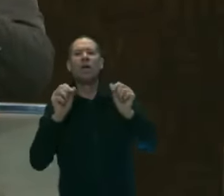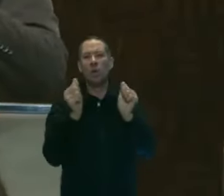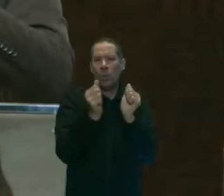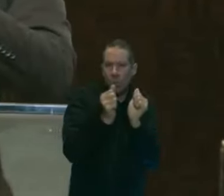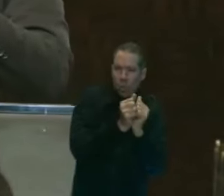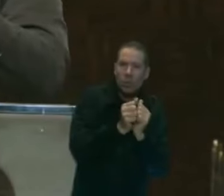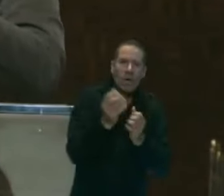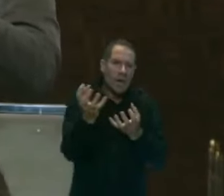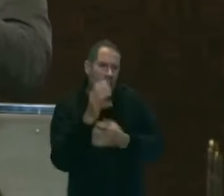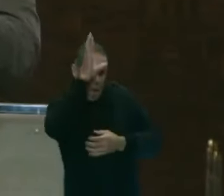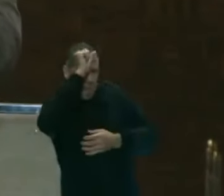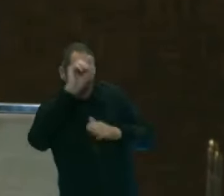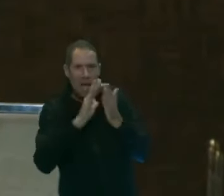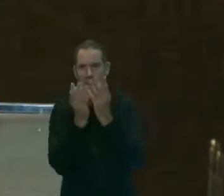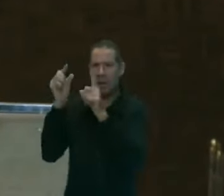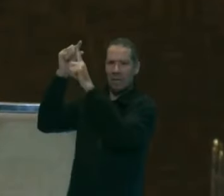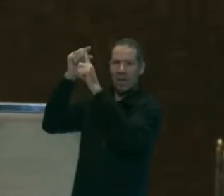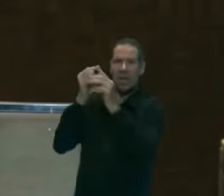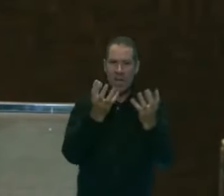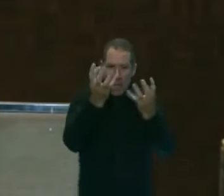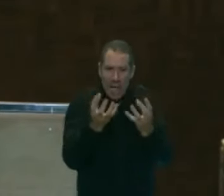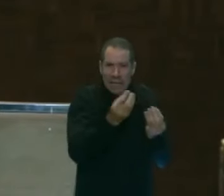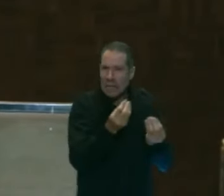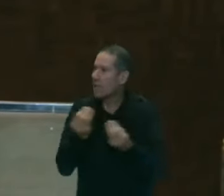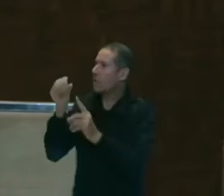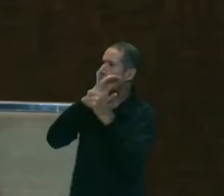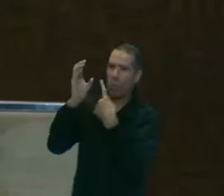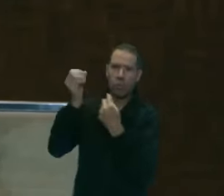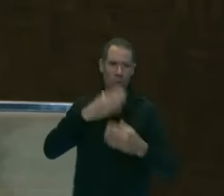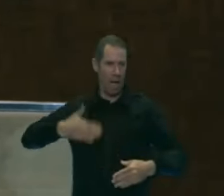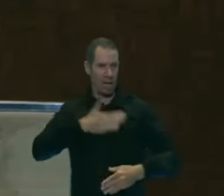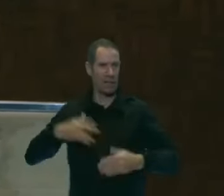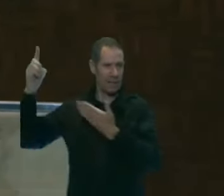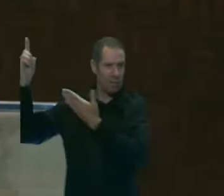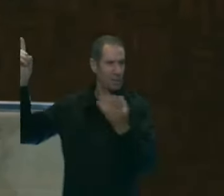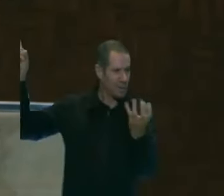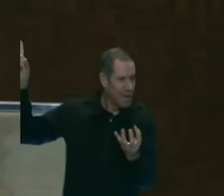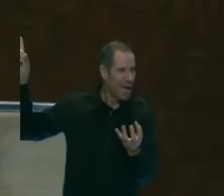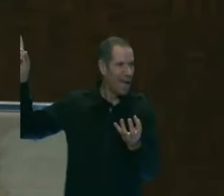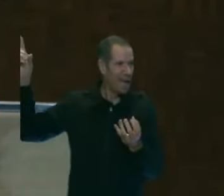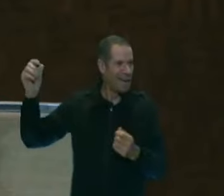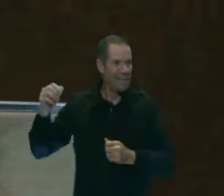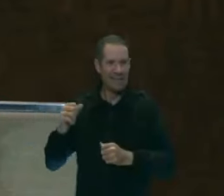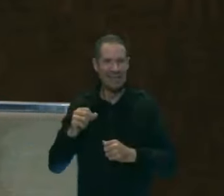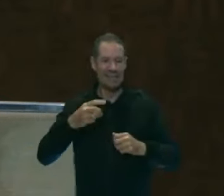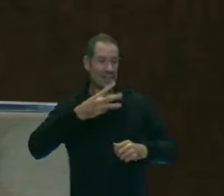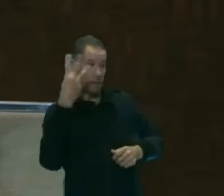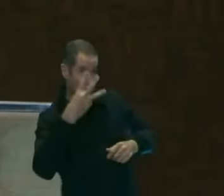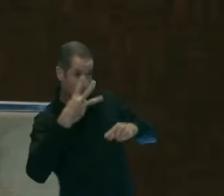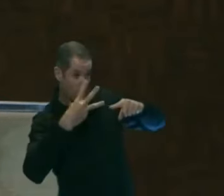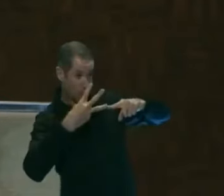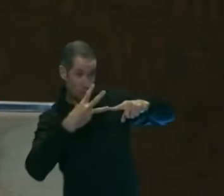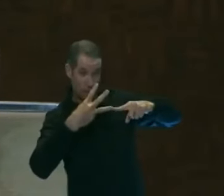quer aprender da palavra de Deus? Você quer entregar um culto que agrada a Deus? Terceira